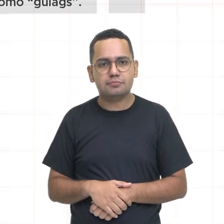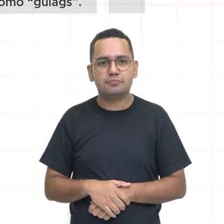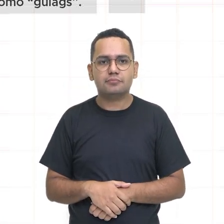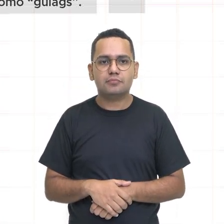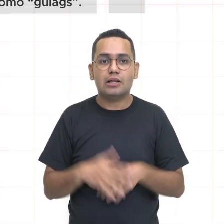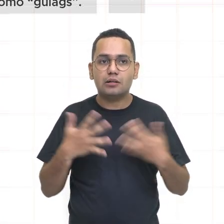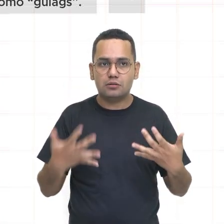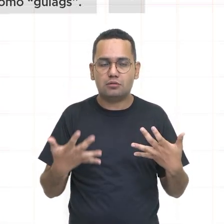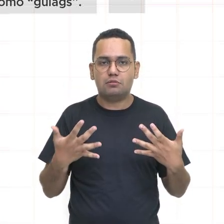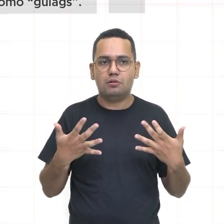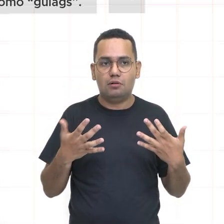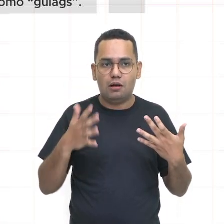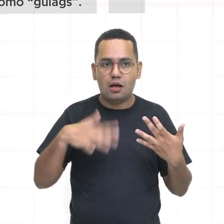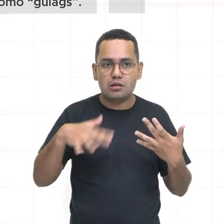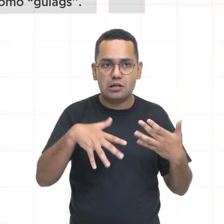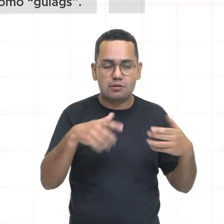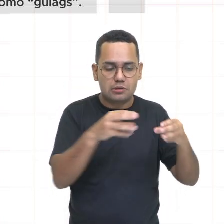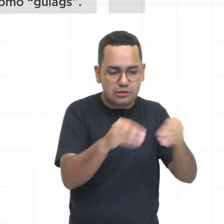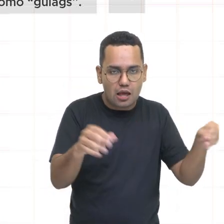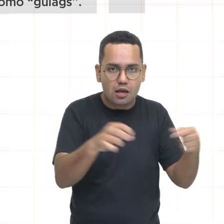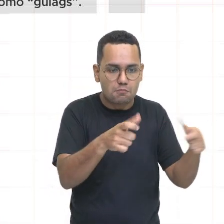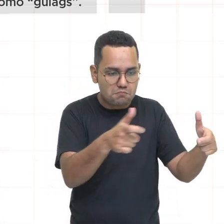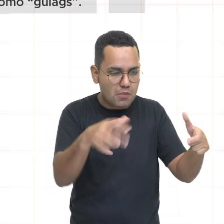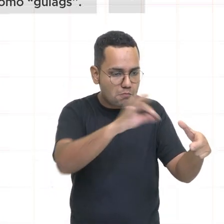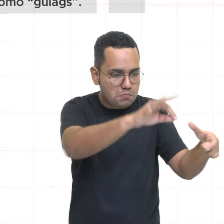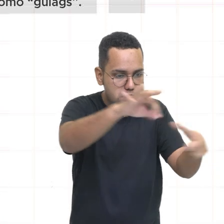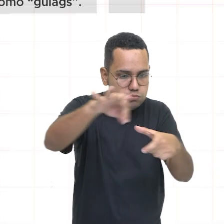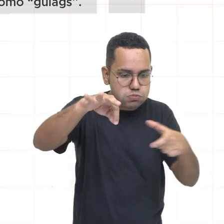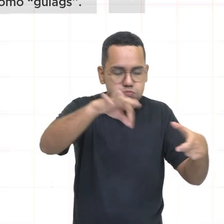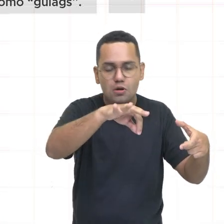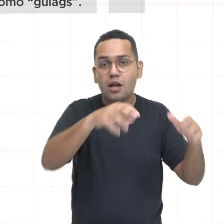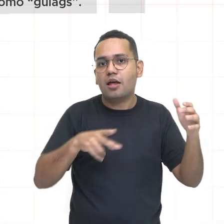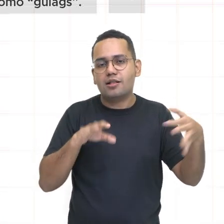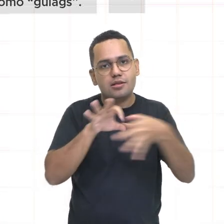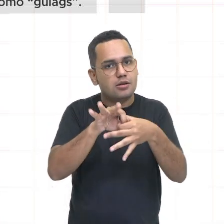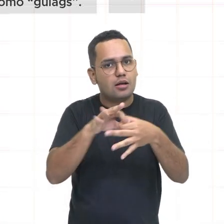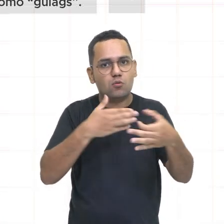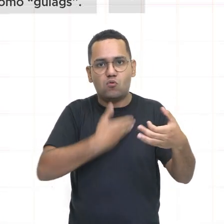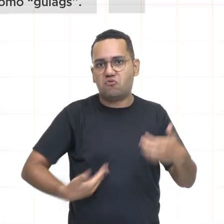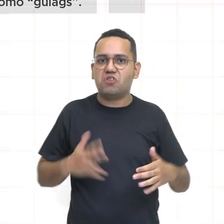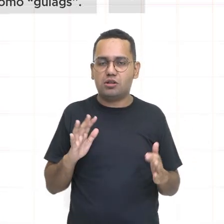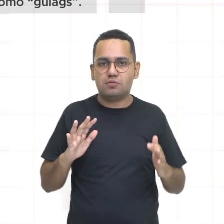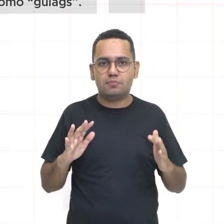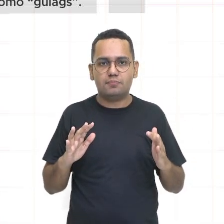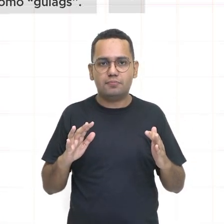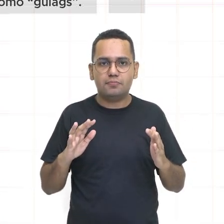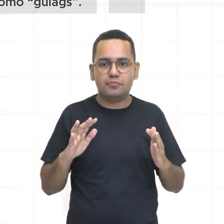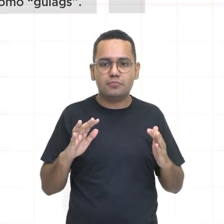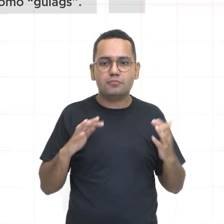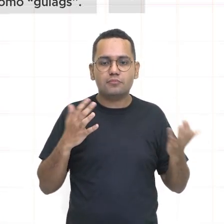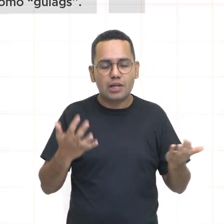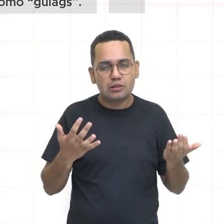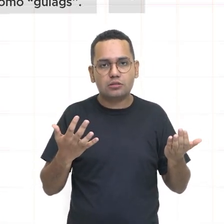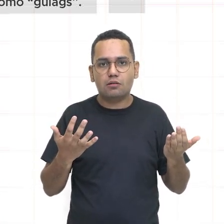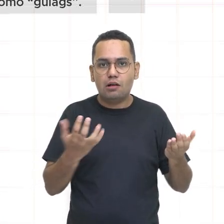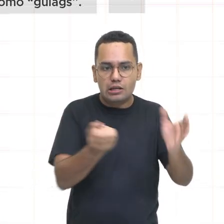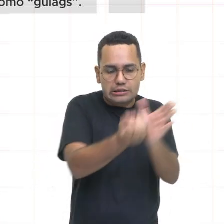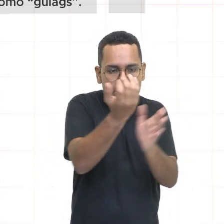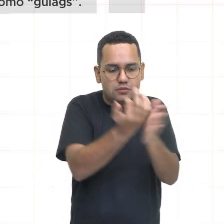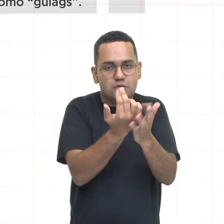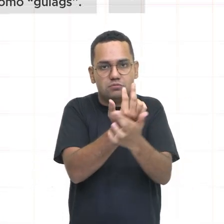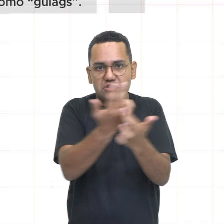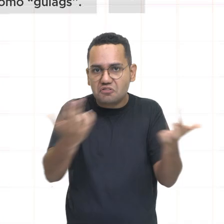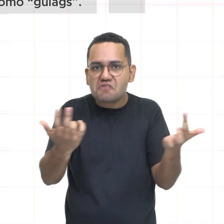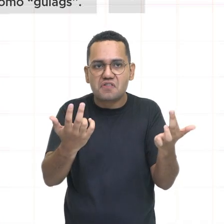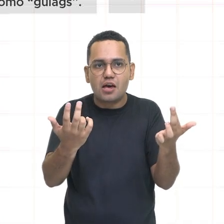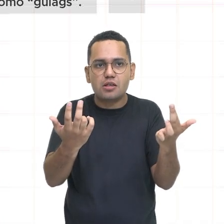começaram a ser do Estado. Então, toda a produção dessas áreas elas iam automaticamente para o Estado. E o Estado fazia